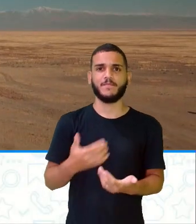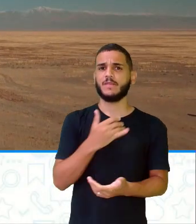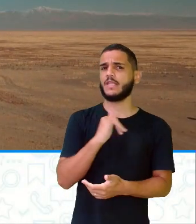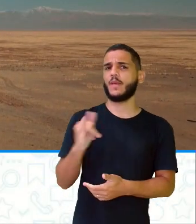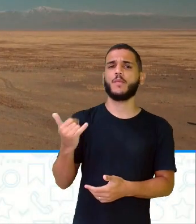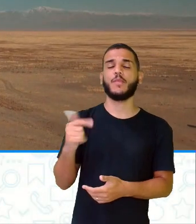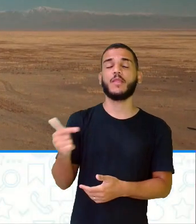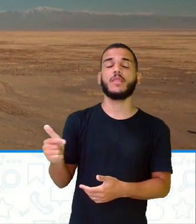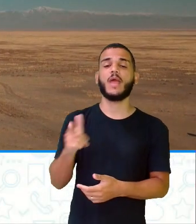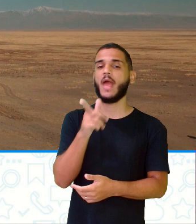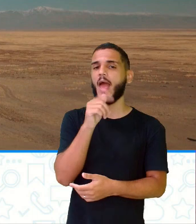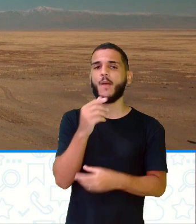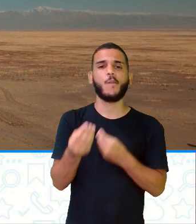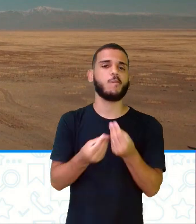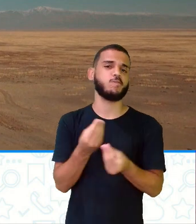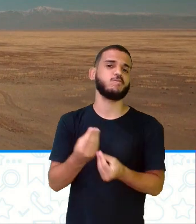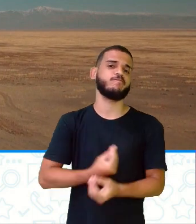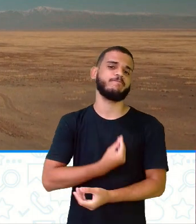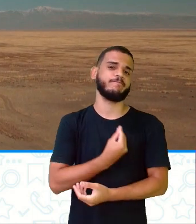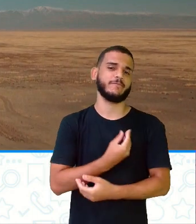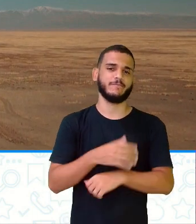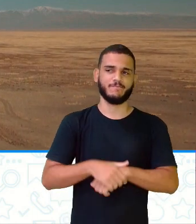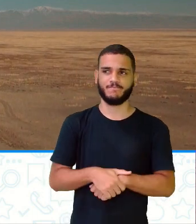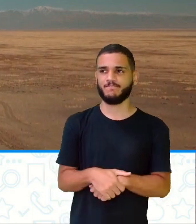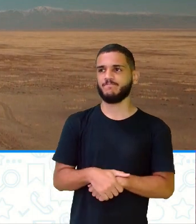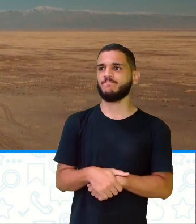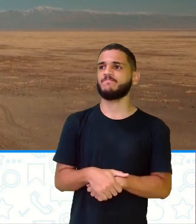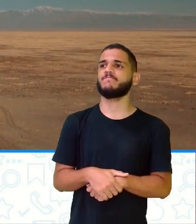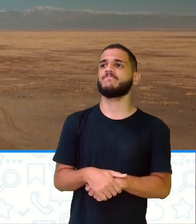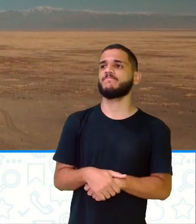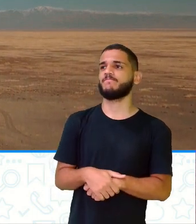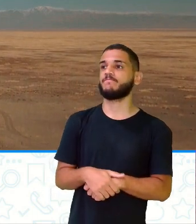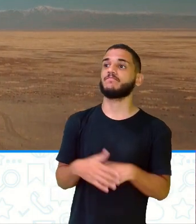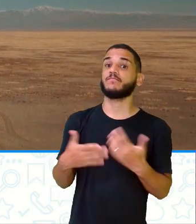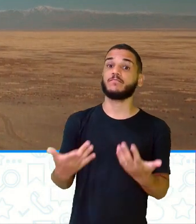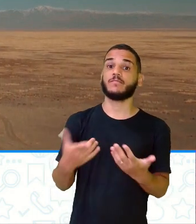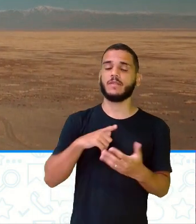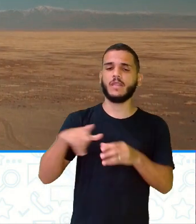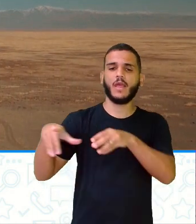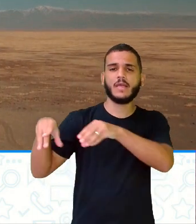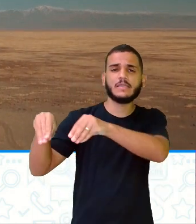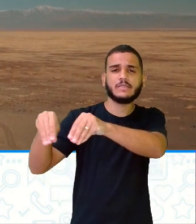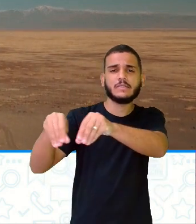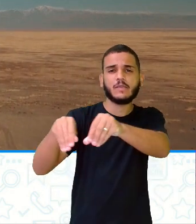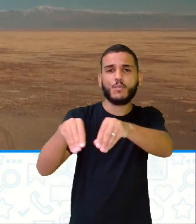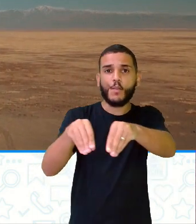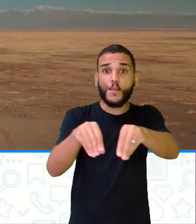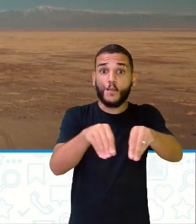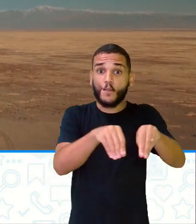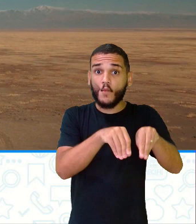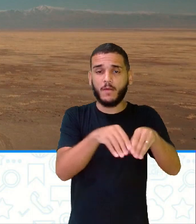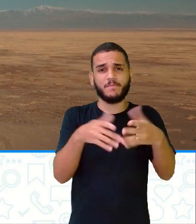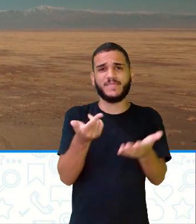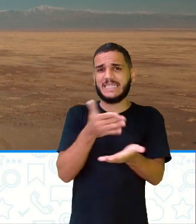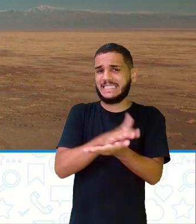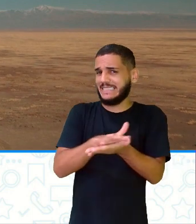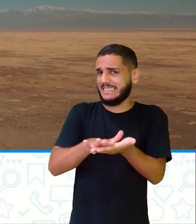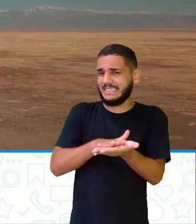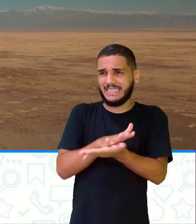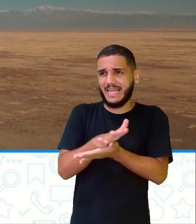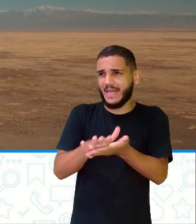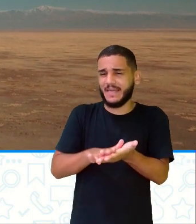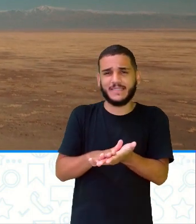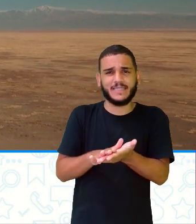é que seria? Já pararam para pensar? Olha só. Aqui, essa terra seca, sem nada,